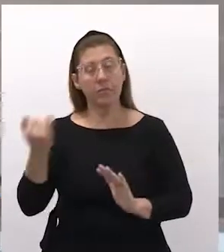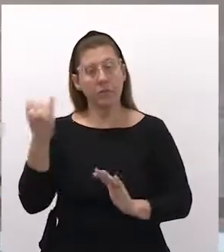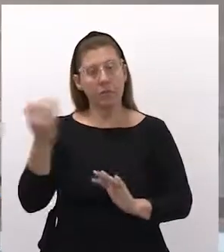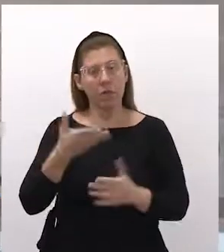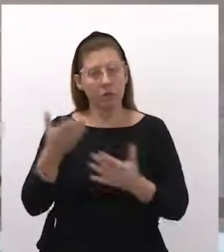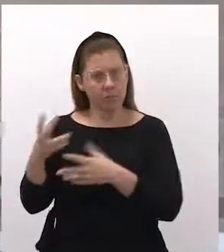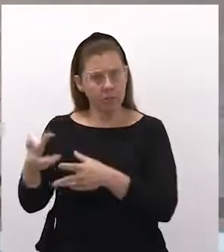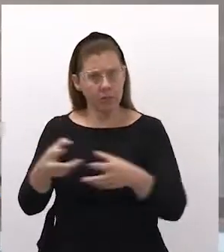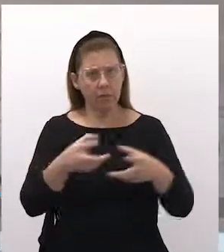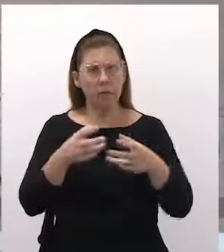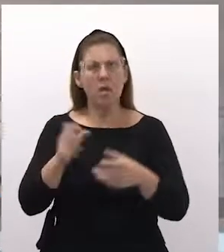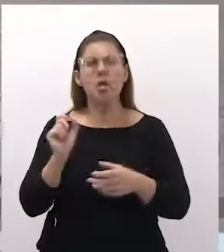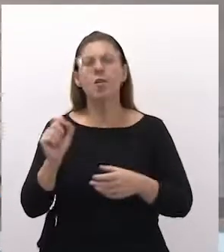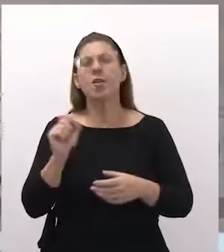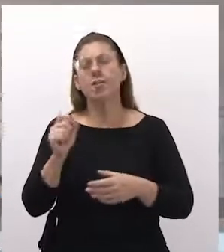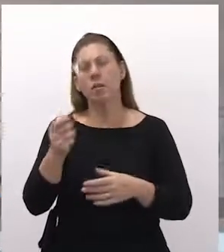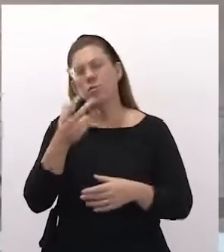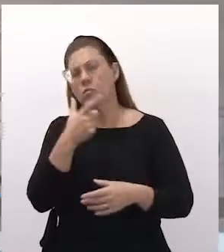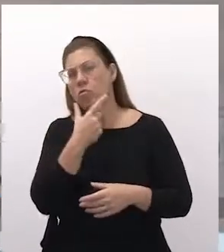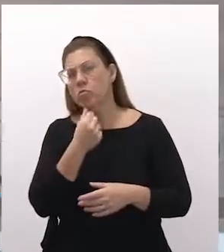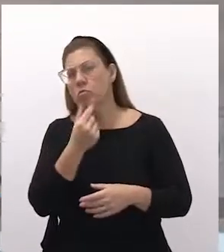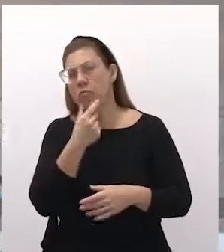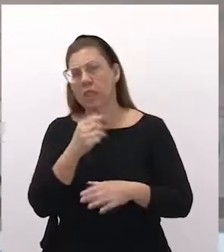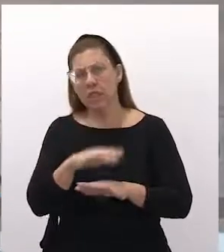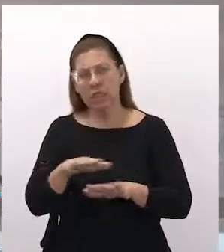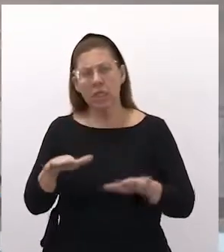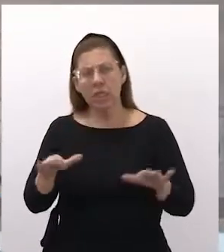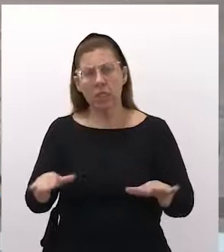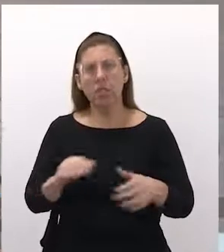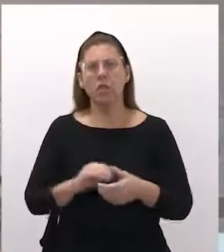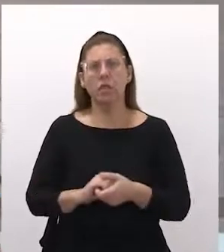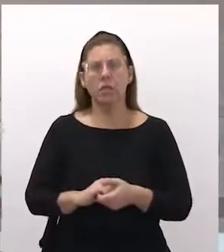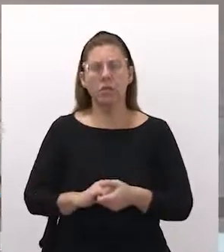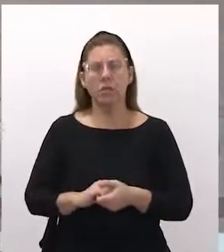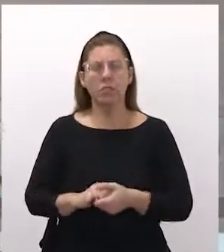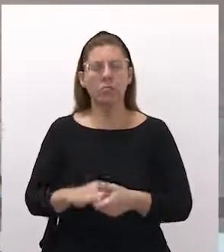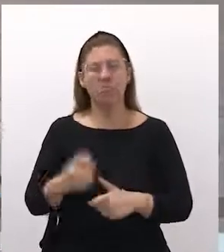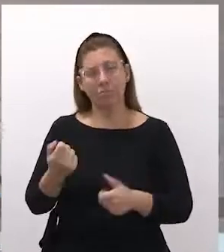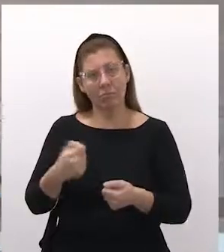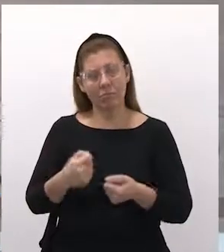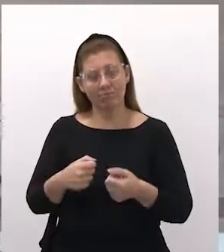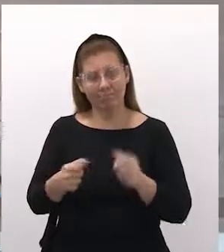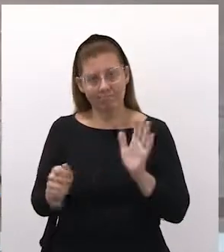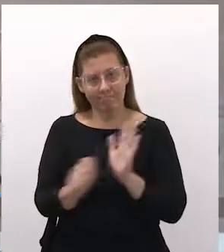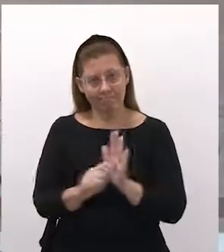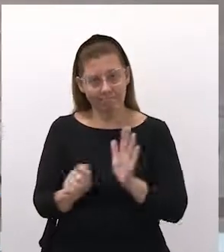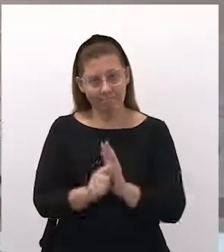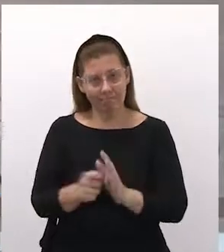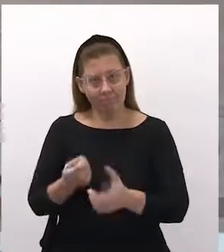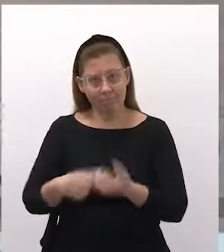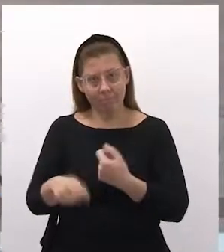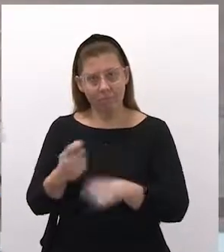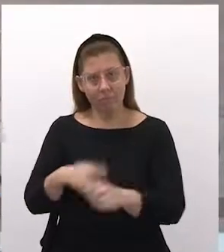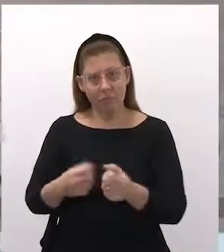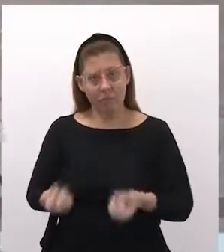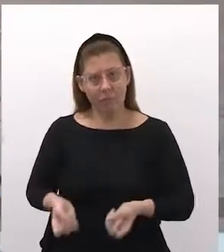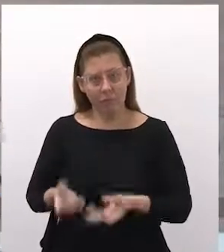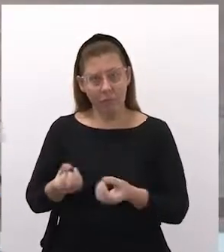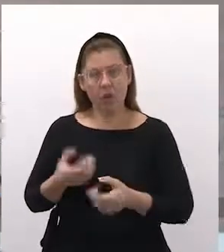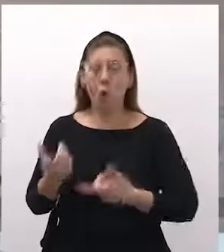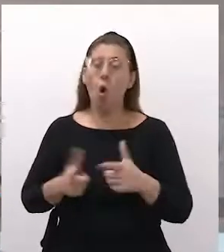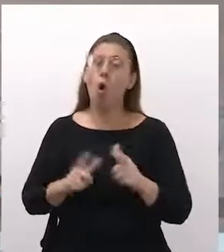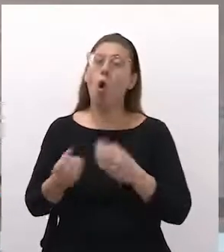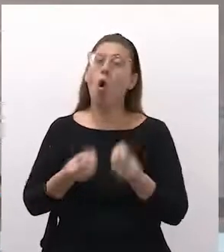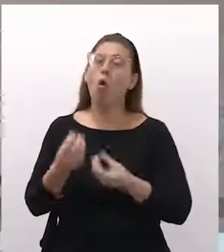gente perceber quem são esses meninos, né, expostos ao tráfico. Como o trabalho